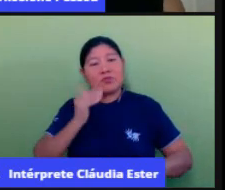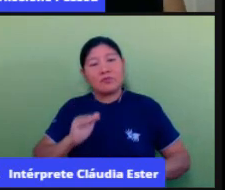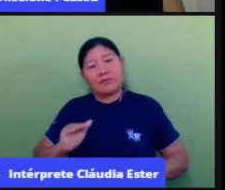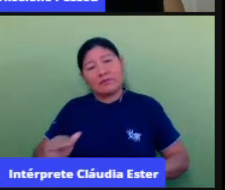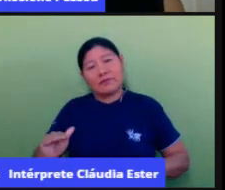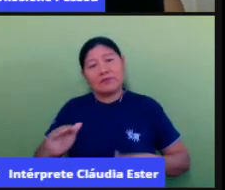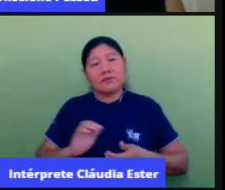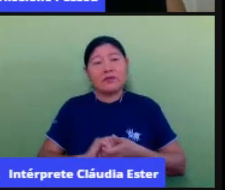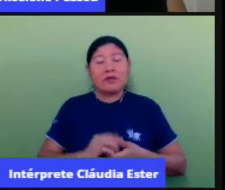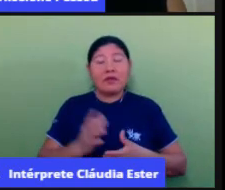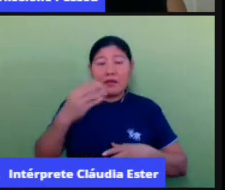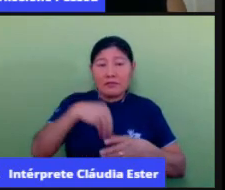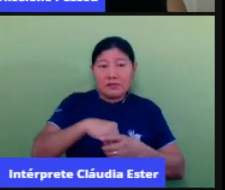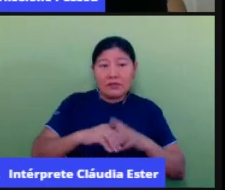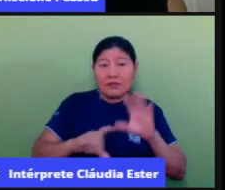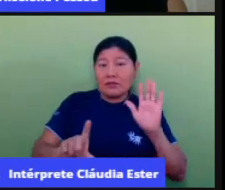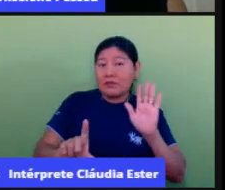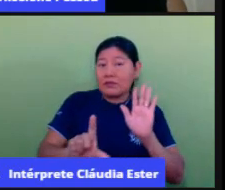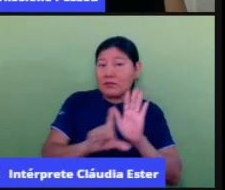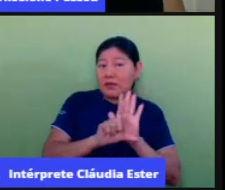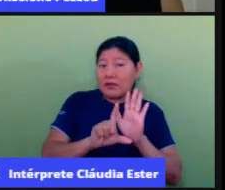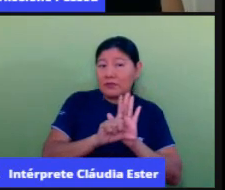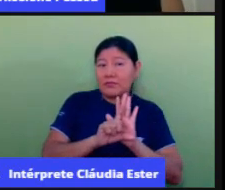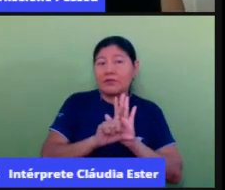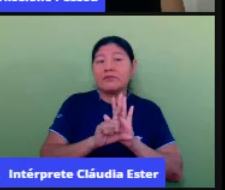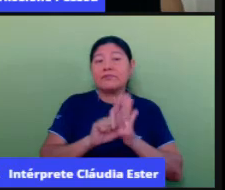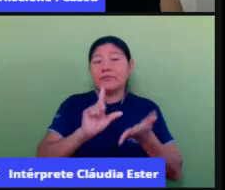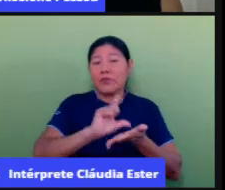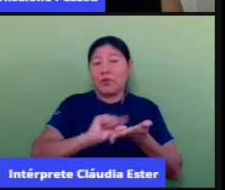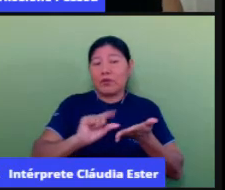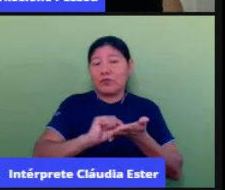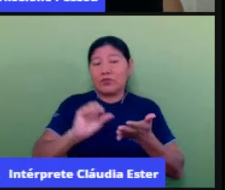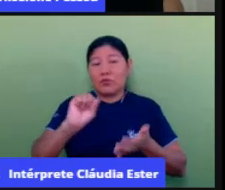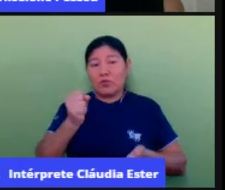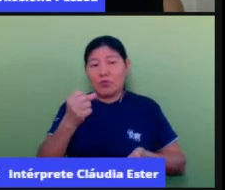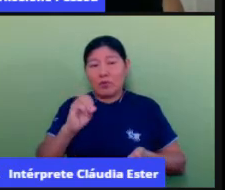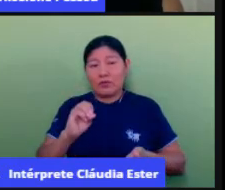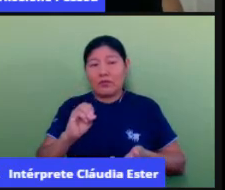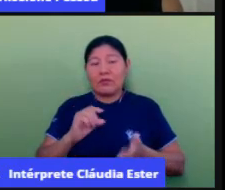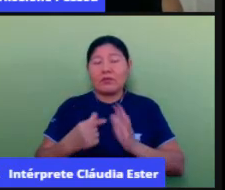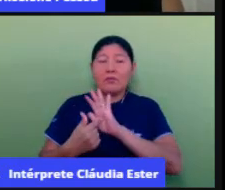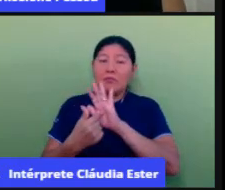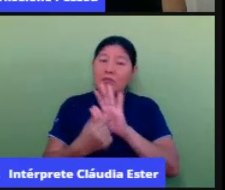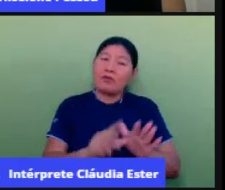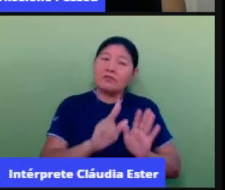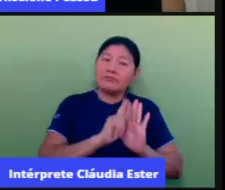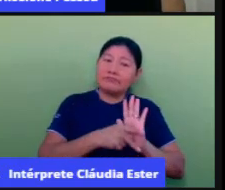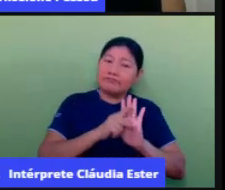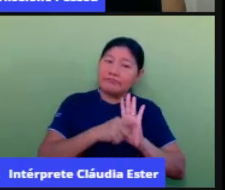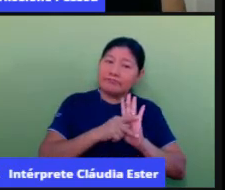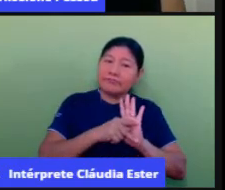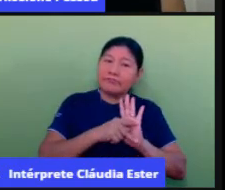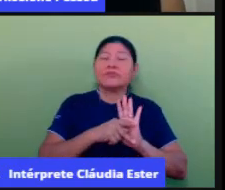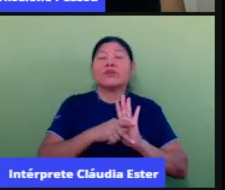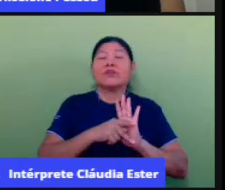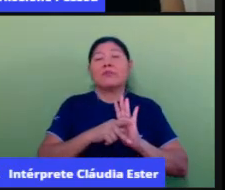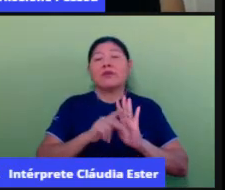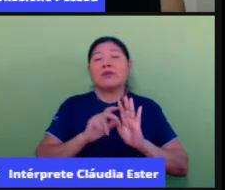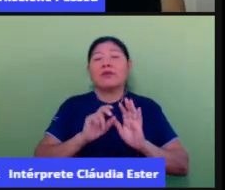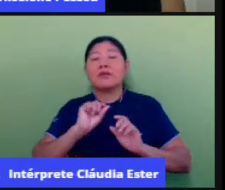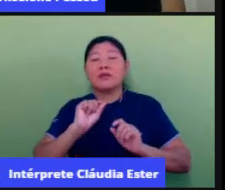Desculpa. A LDB, no seu artigo 80, ela prevê programas de educação à distância que podem